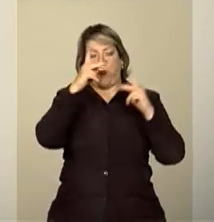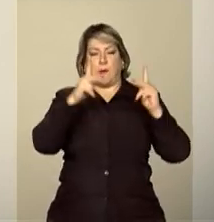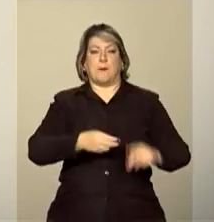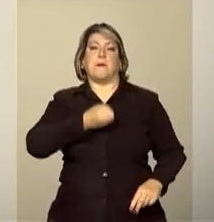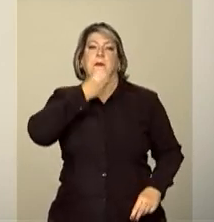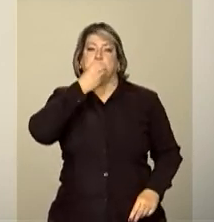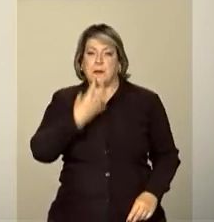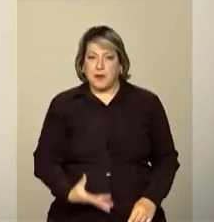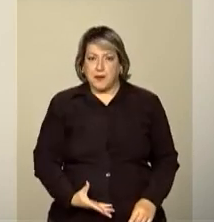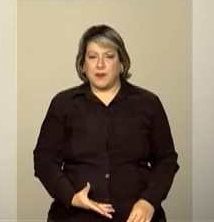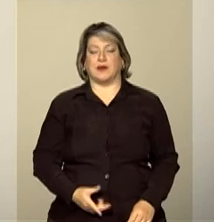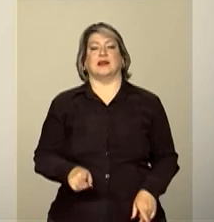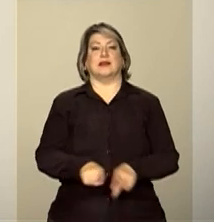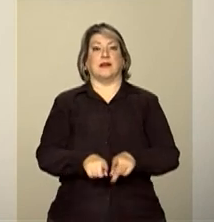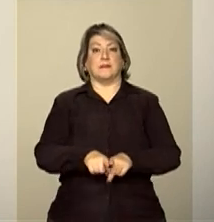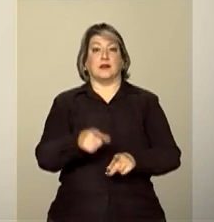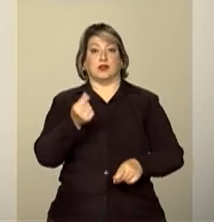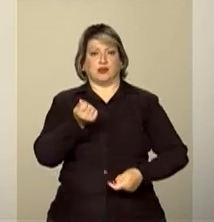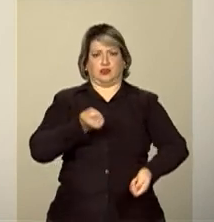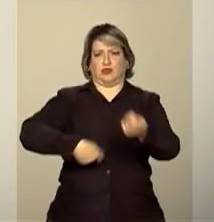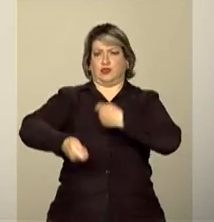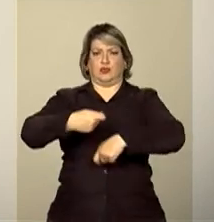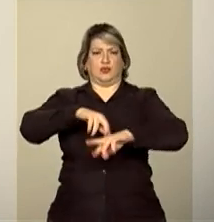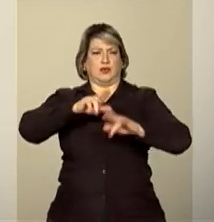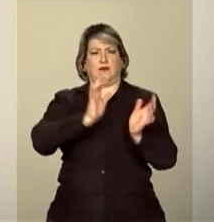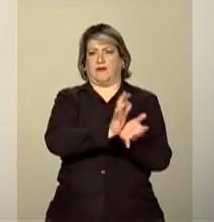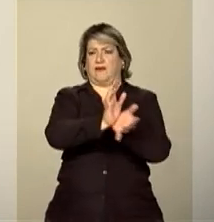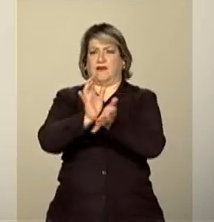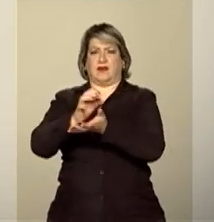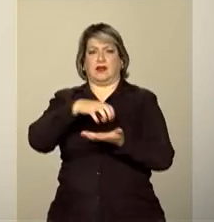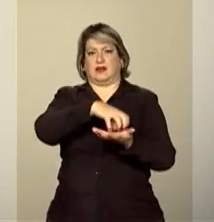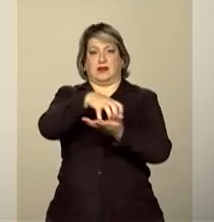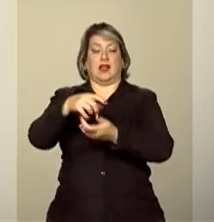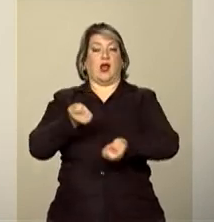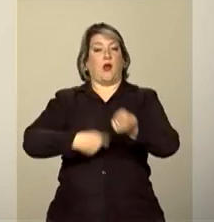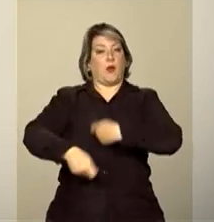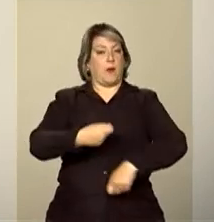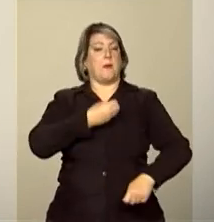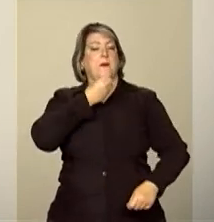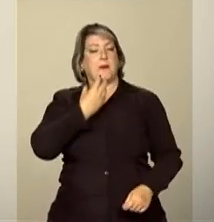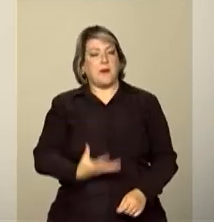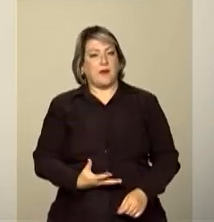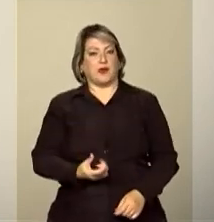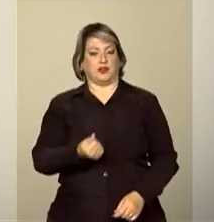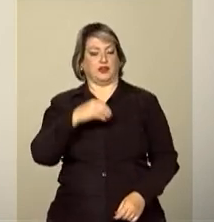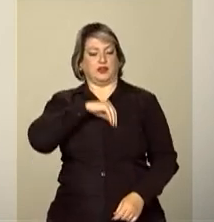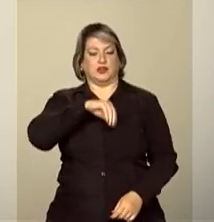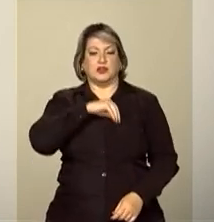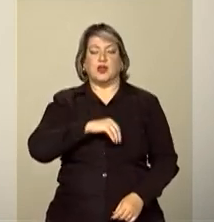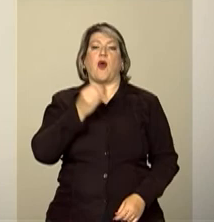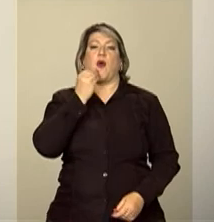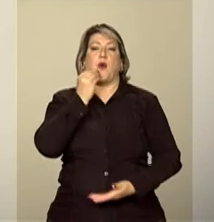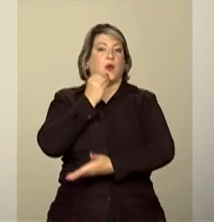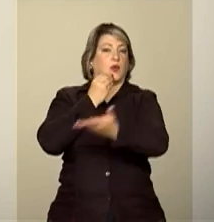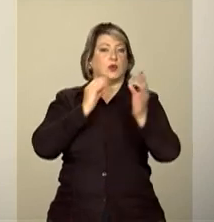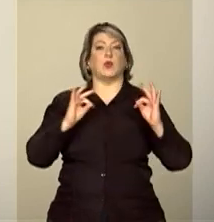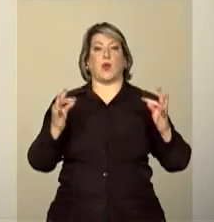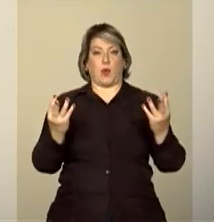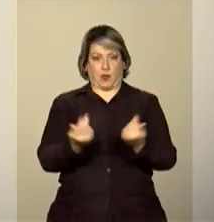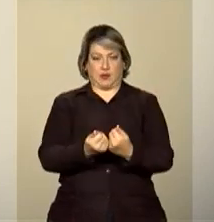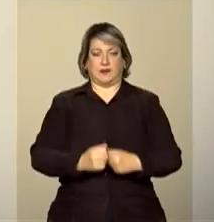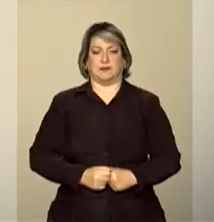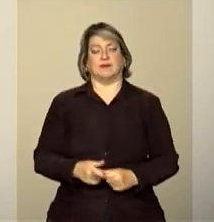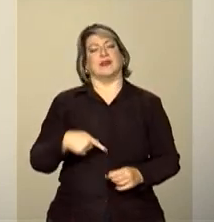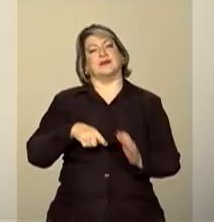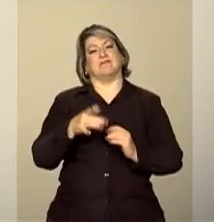e também movimentamos vários setores da economia criando renda e oportunidades para todos